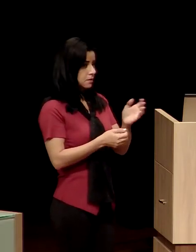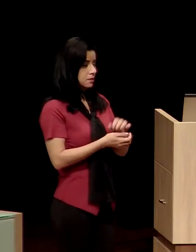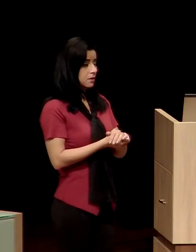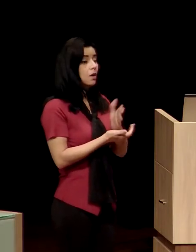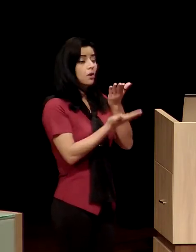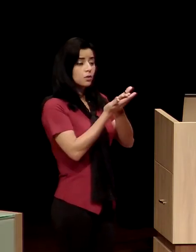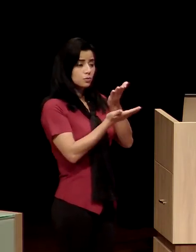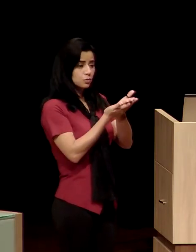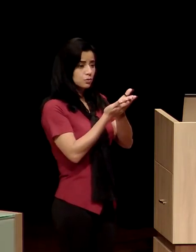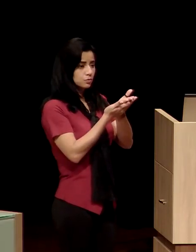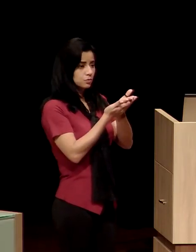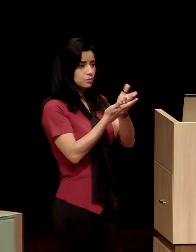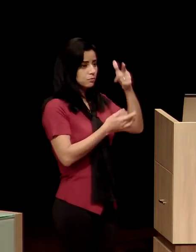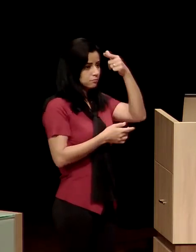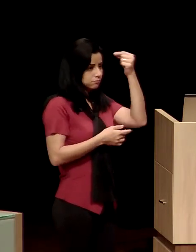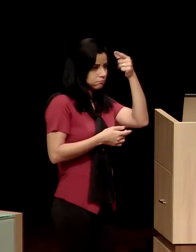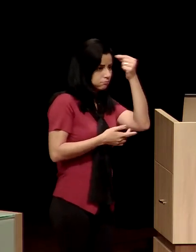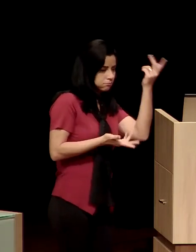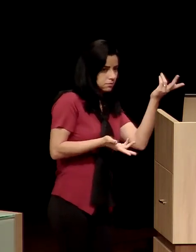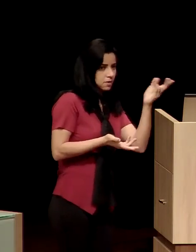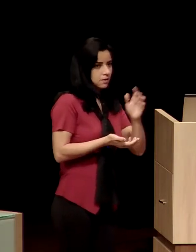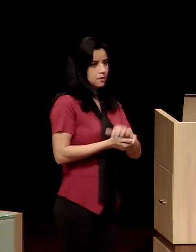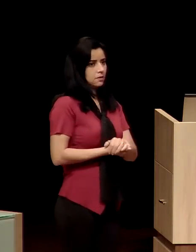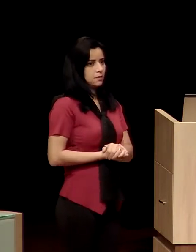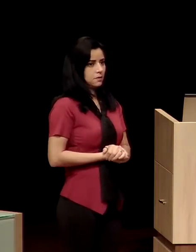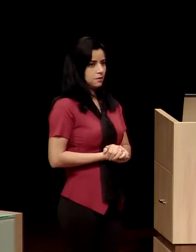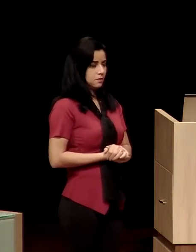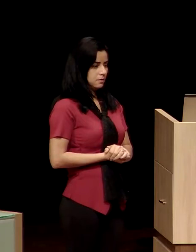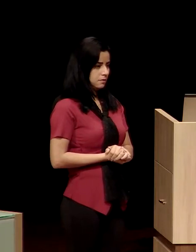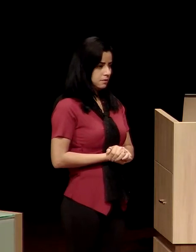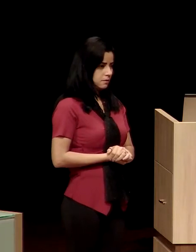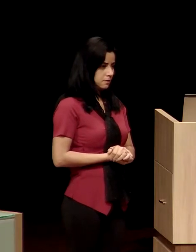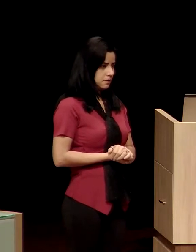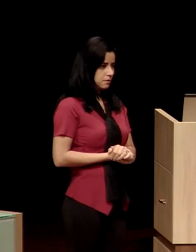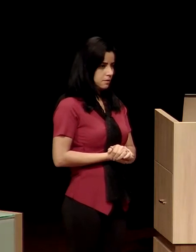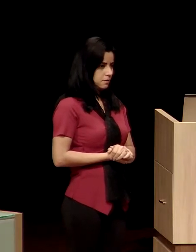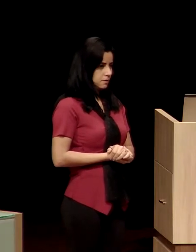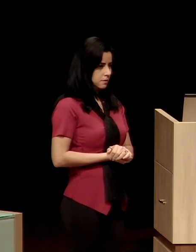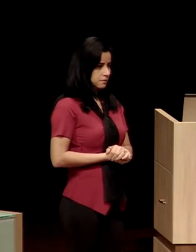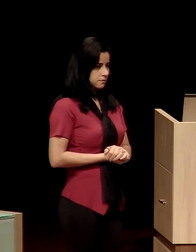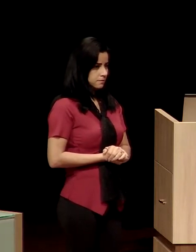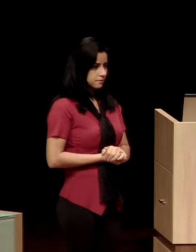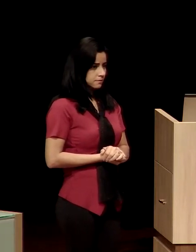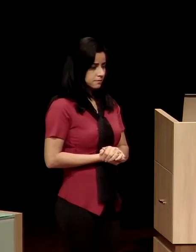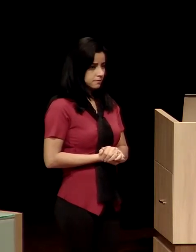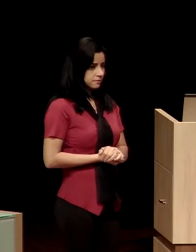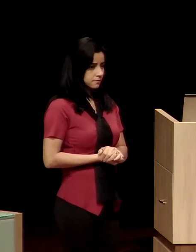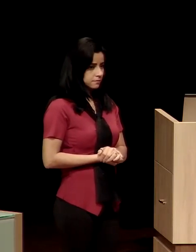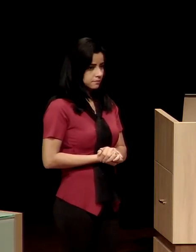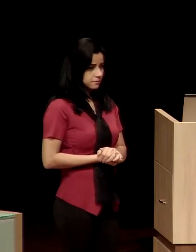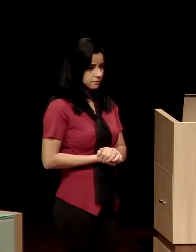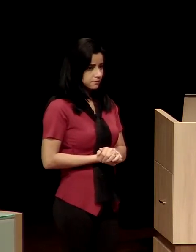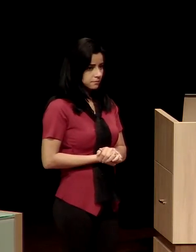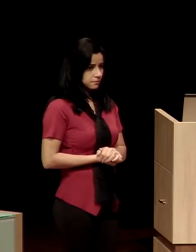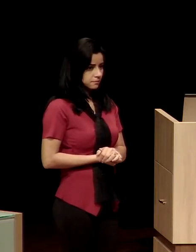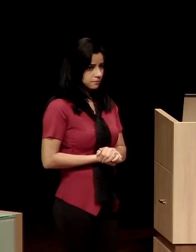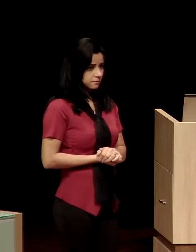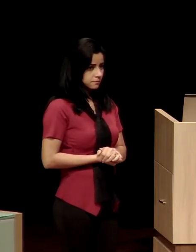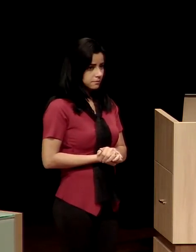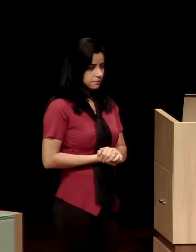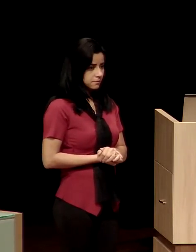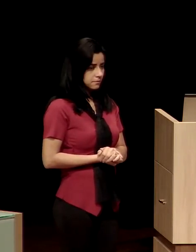e estudos acadêmicos. This is what my presentation is about today: